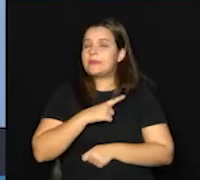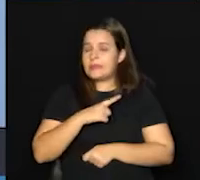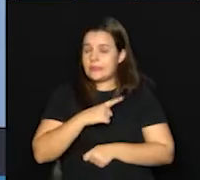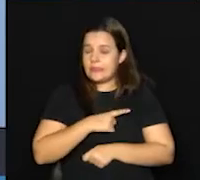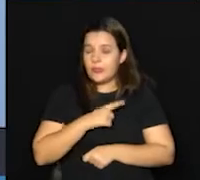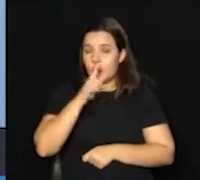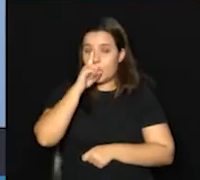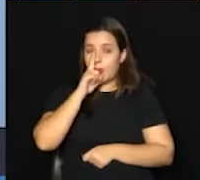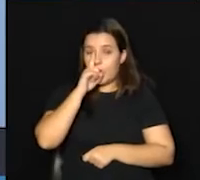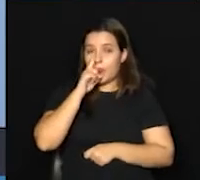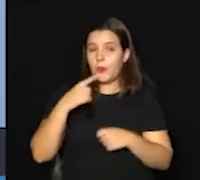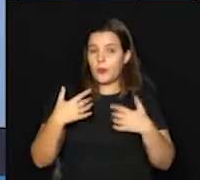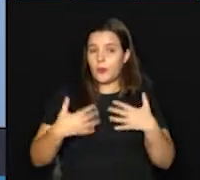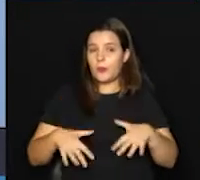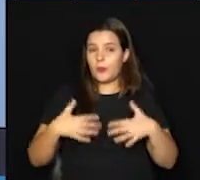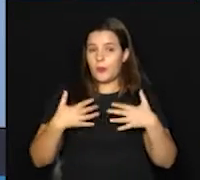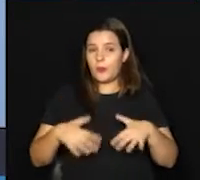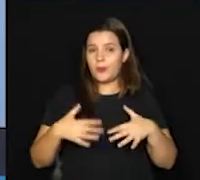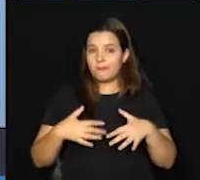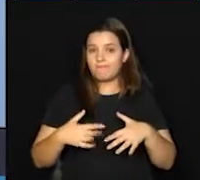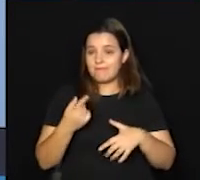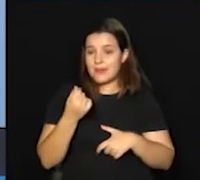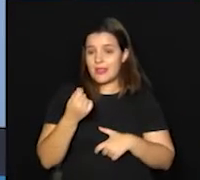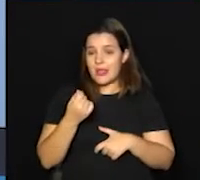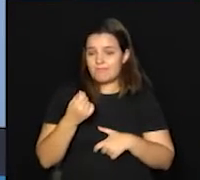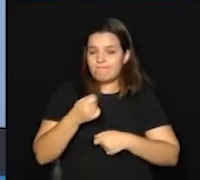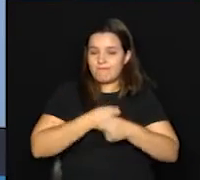em relação aí à geração de renda.